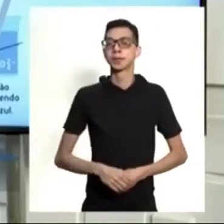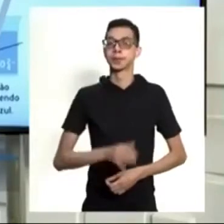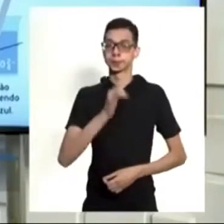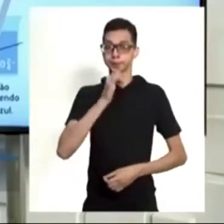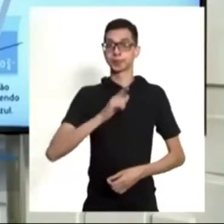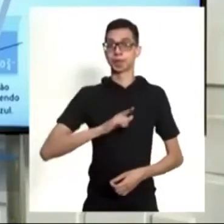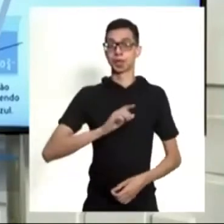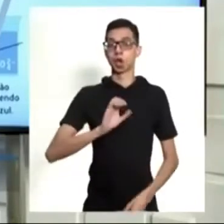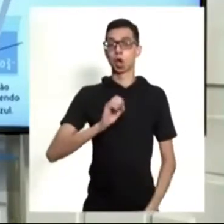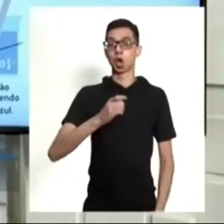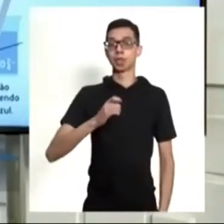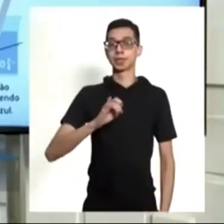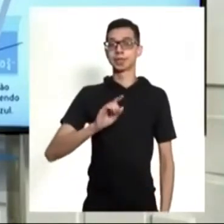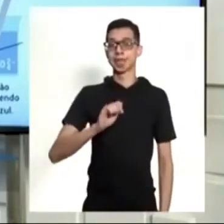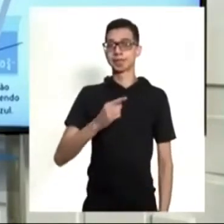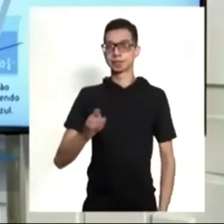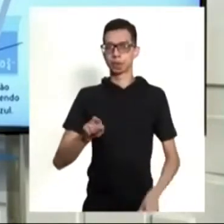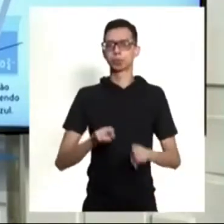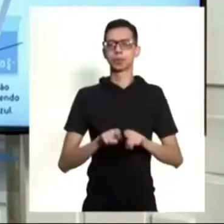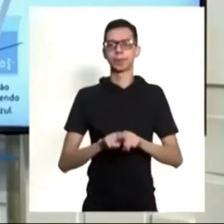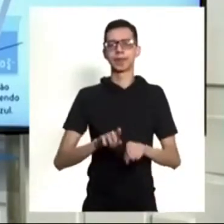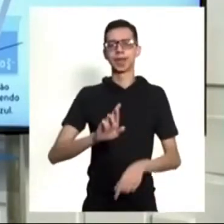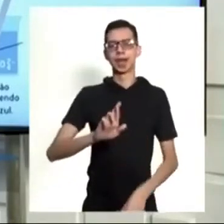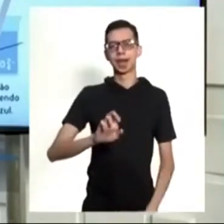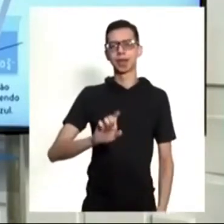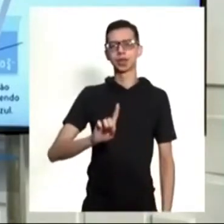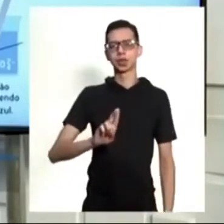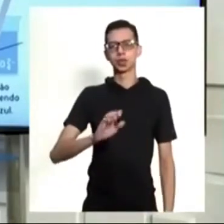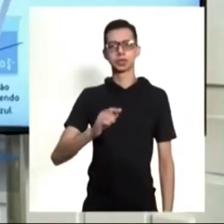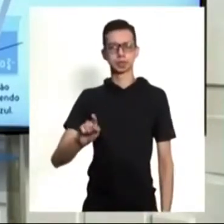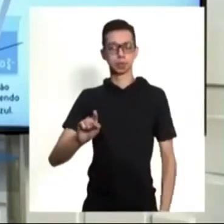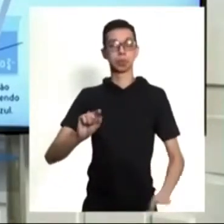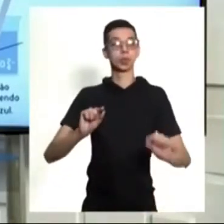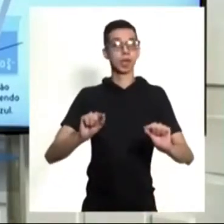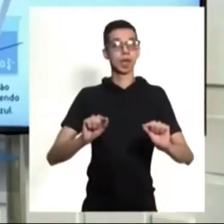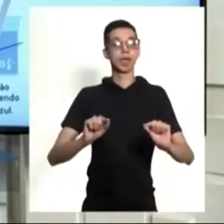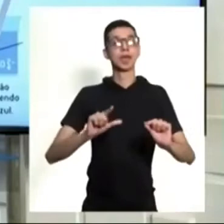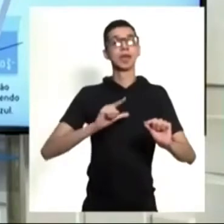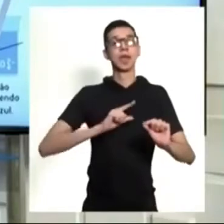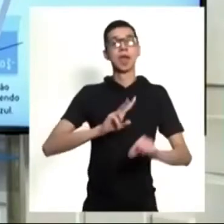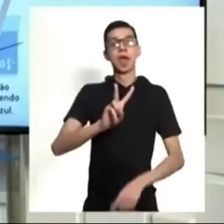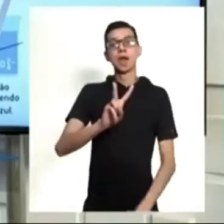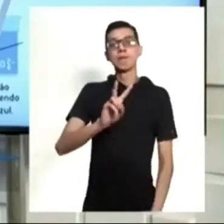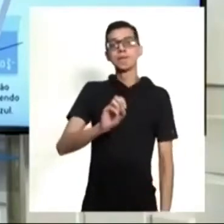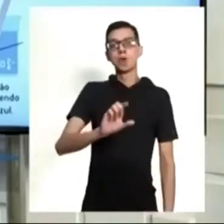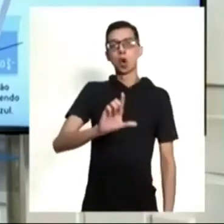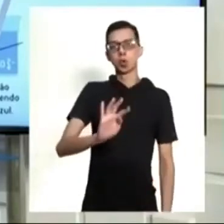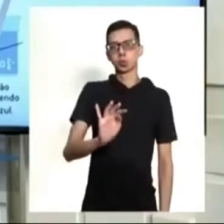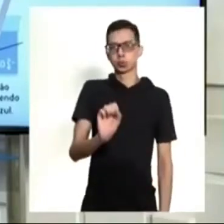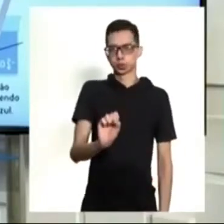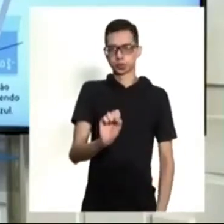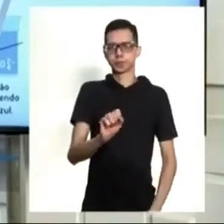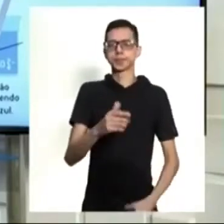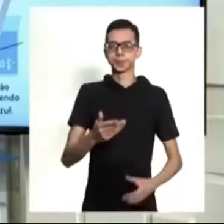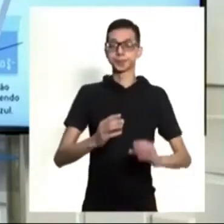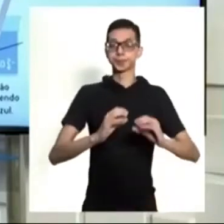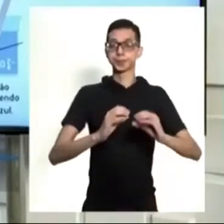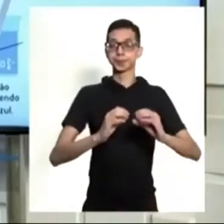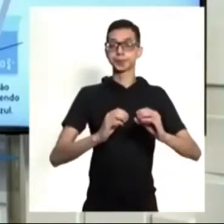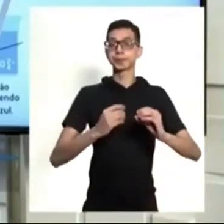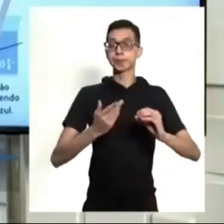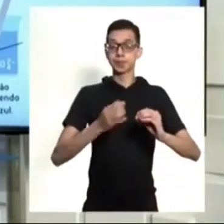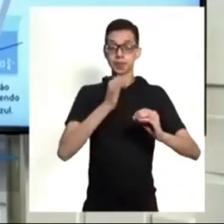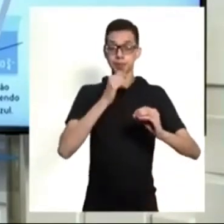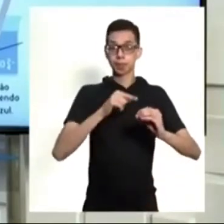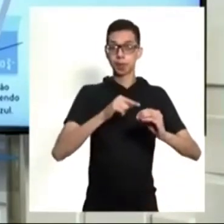oxidação, que é dado em volts, tá? E aí, aquele que tiver a maior capacidade de perder elétrons, a gente fala que ele tem uma maior potência,